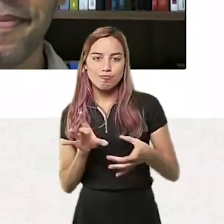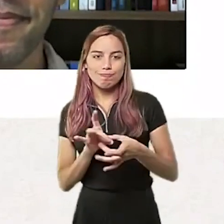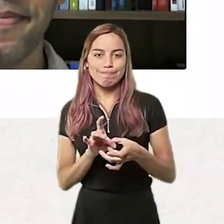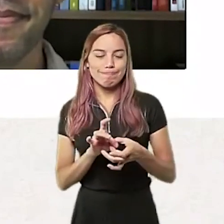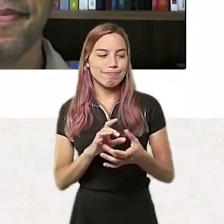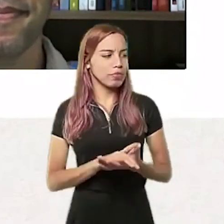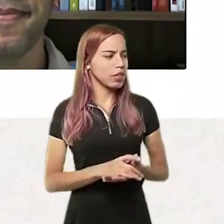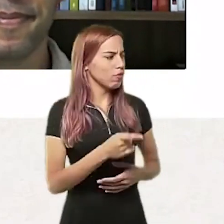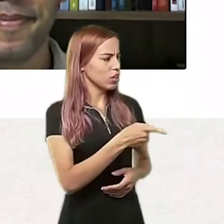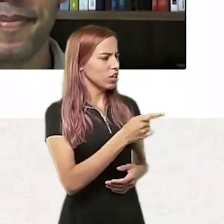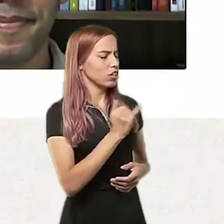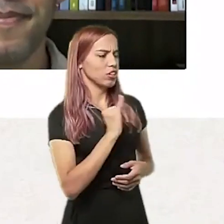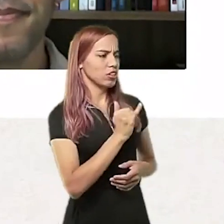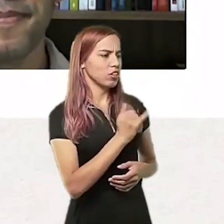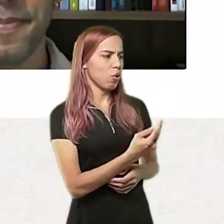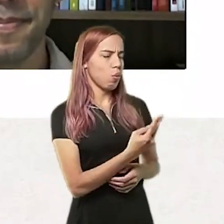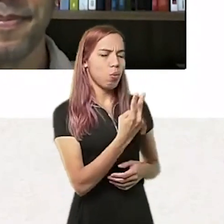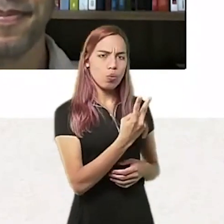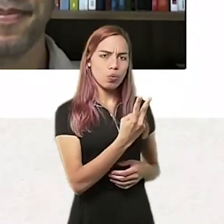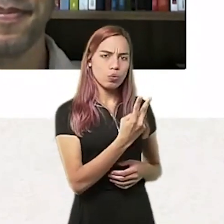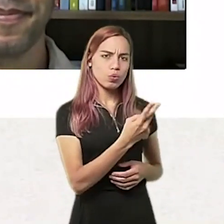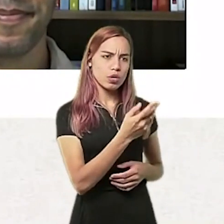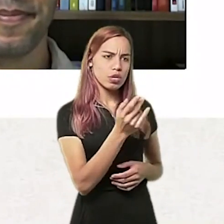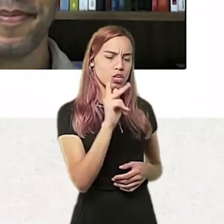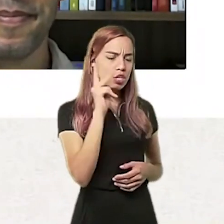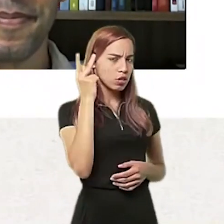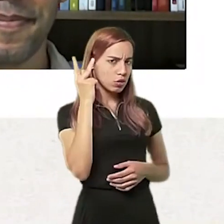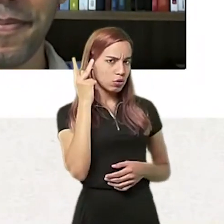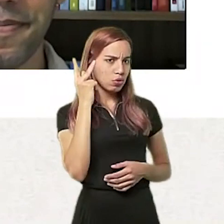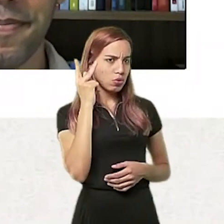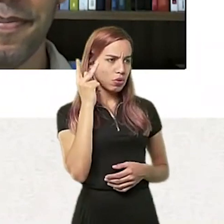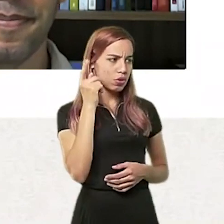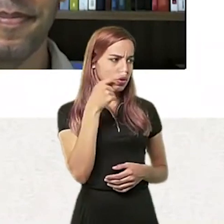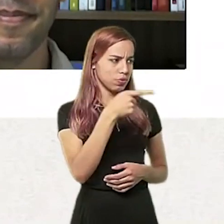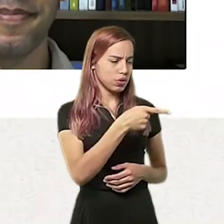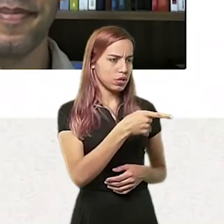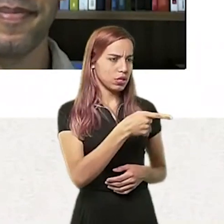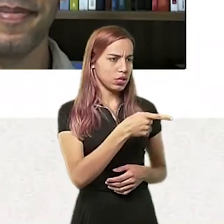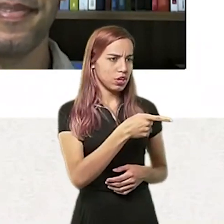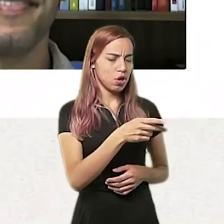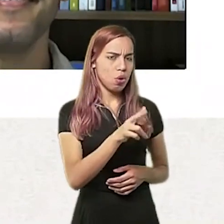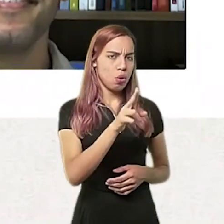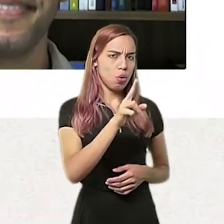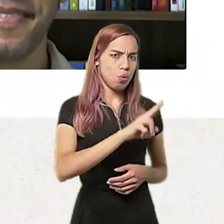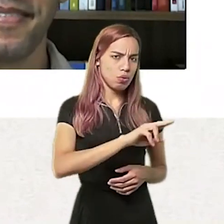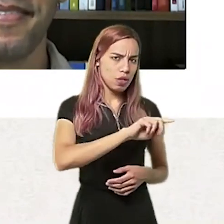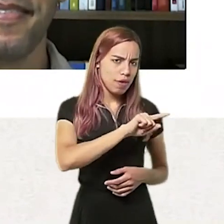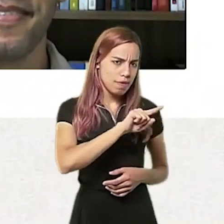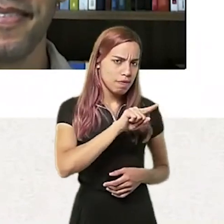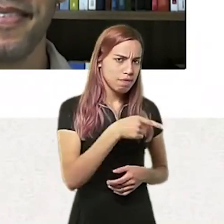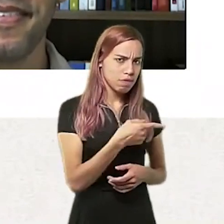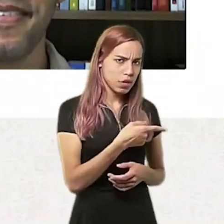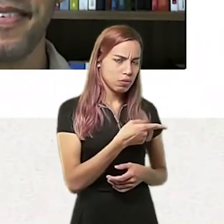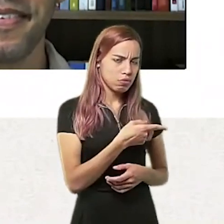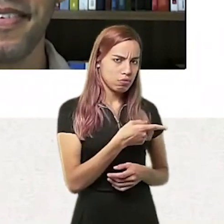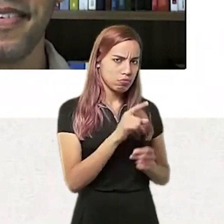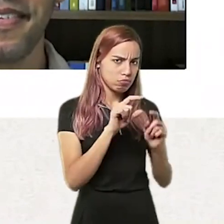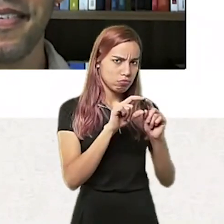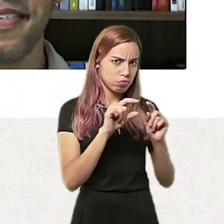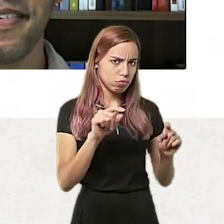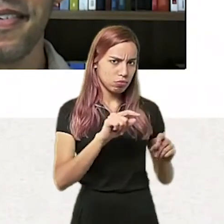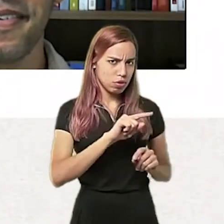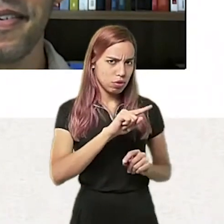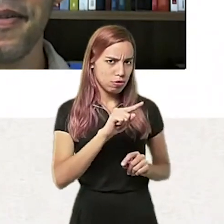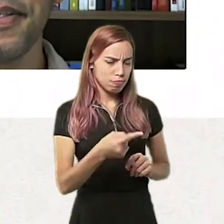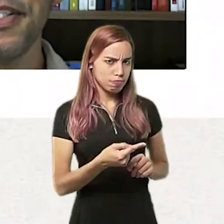atenção também para um fato que você usa vírgula, né? Que ali, principalmente em Alma, você vai